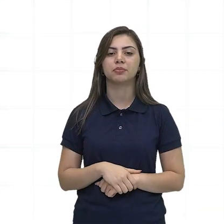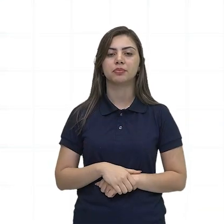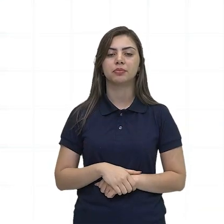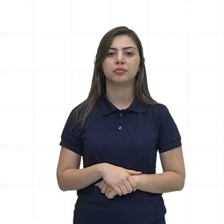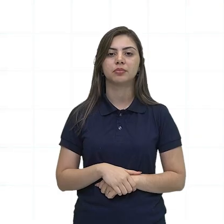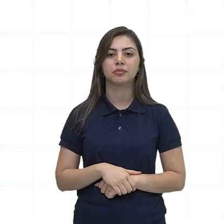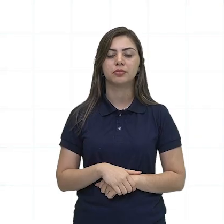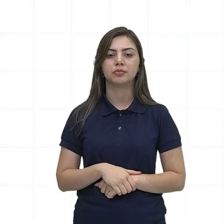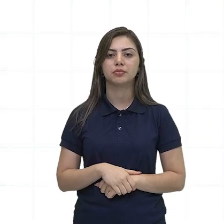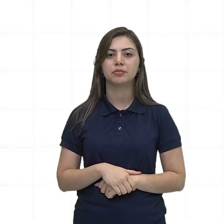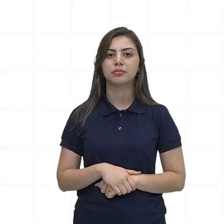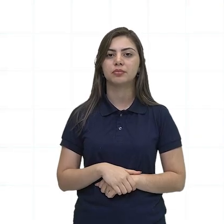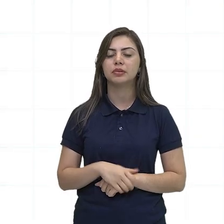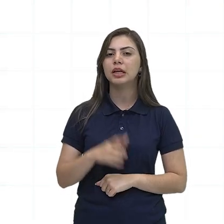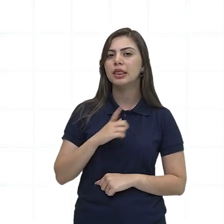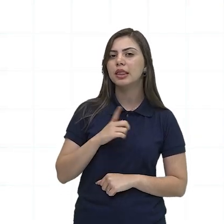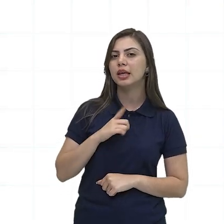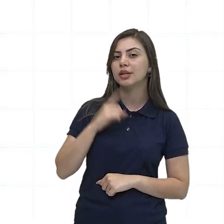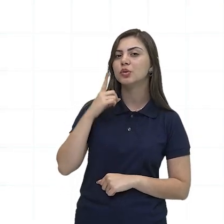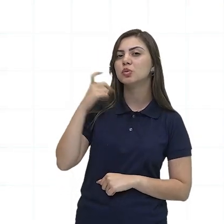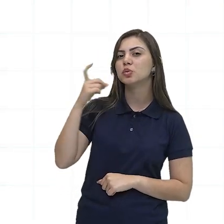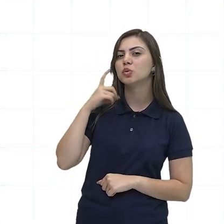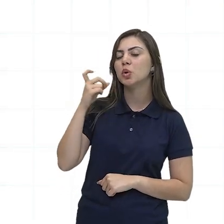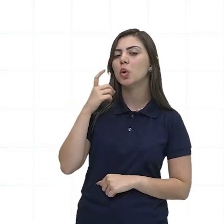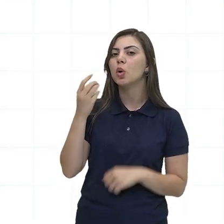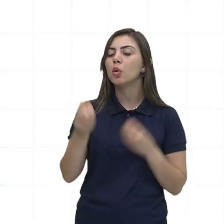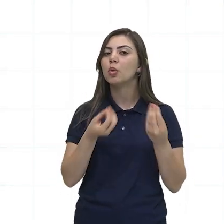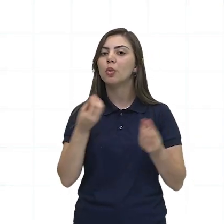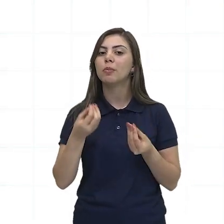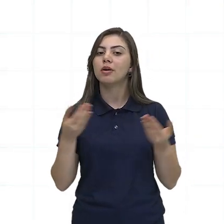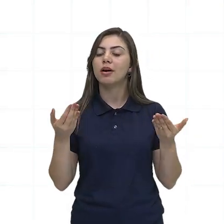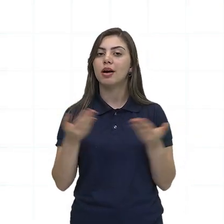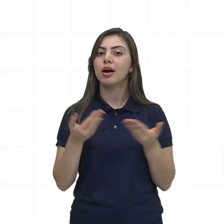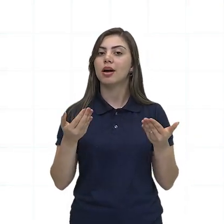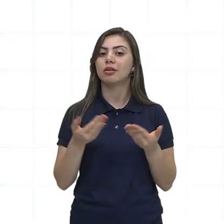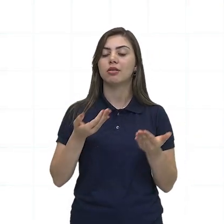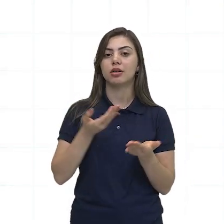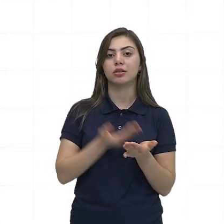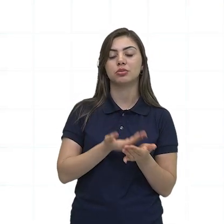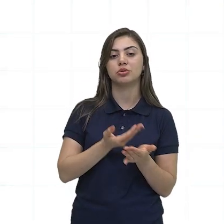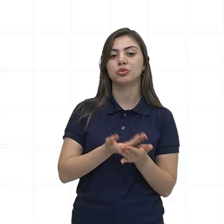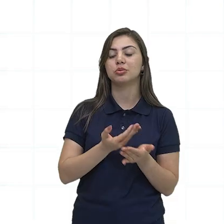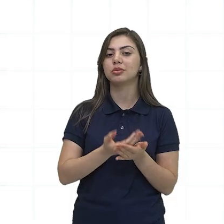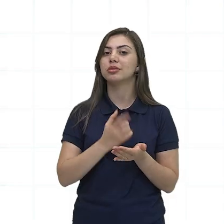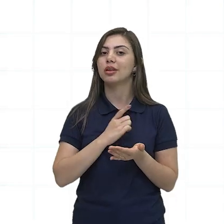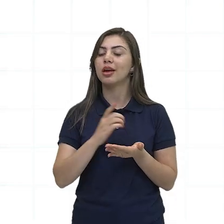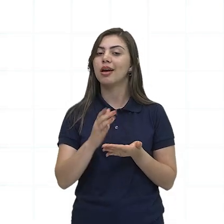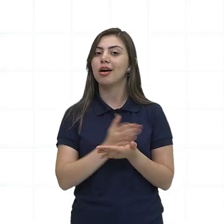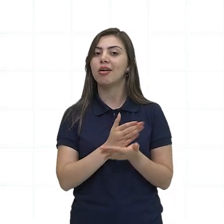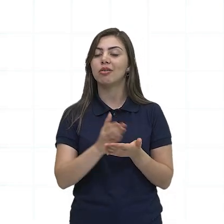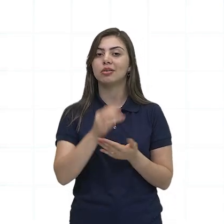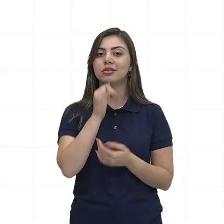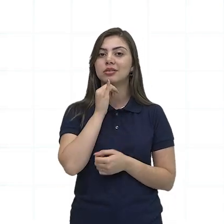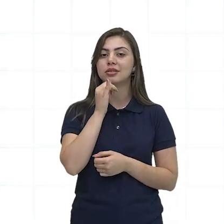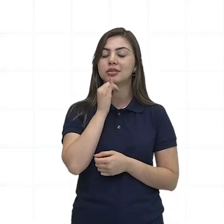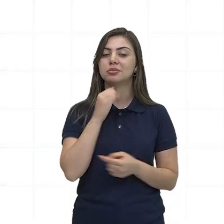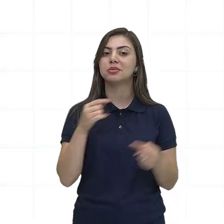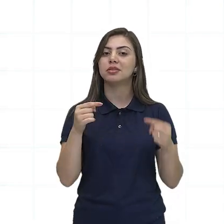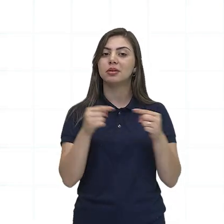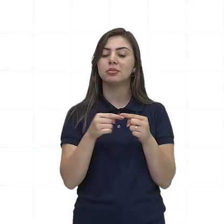pode emitir esse som. Então, eu vou trazer aqui para a nossa sala de aula alguns exemplos de